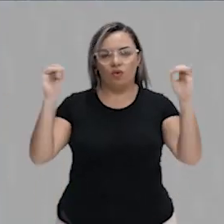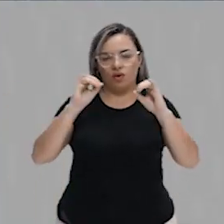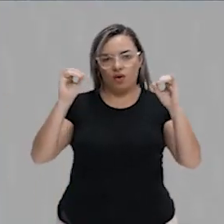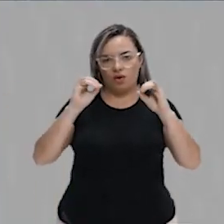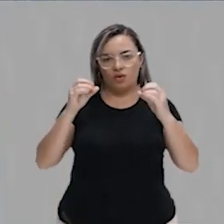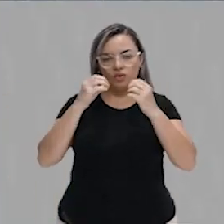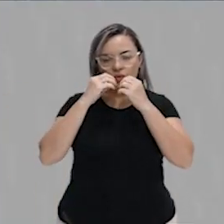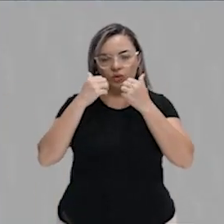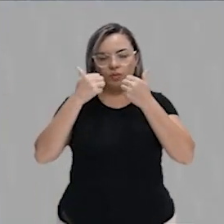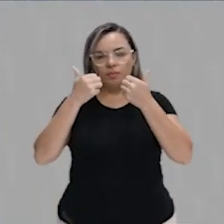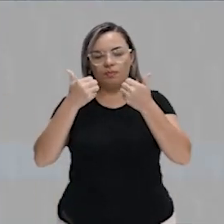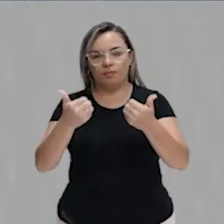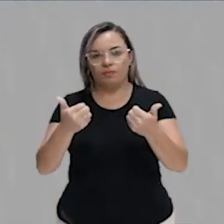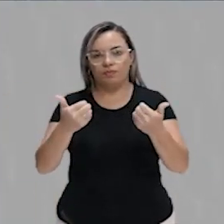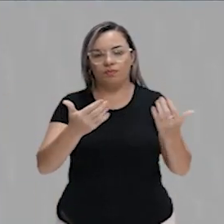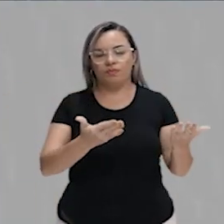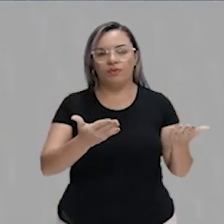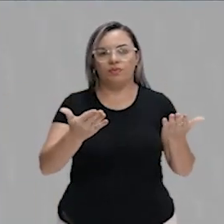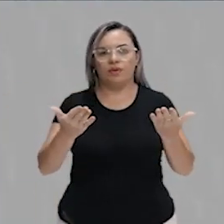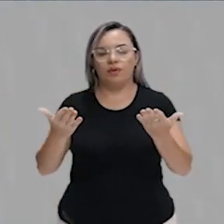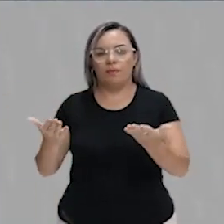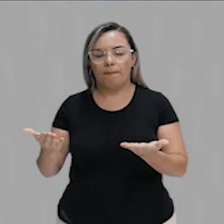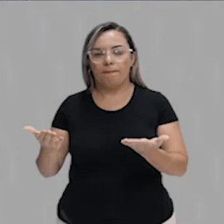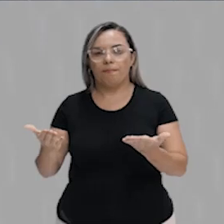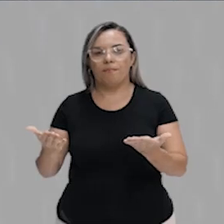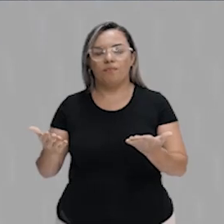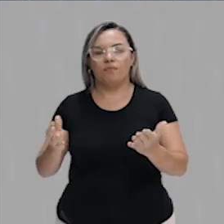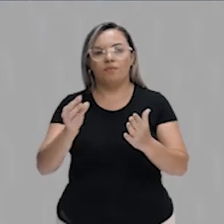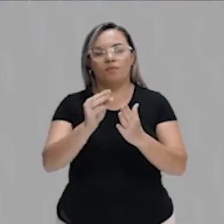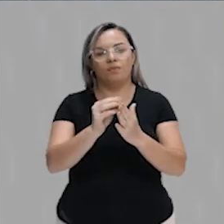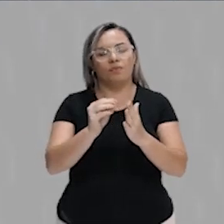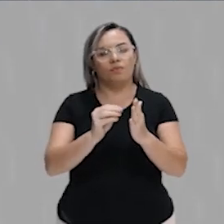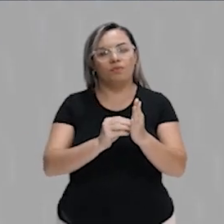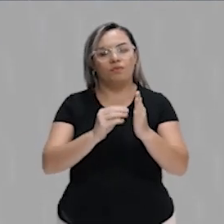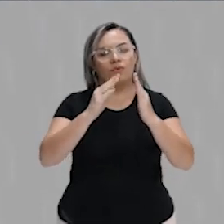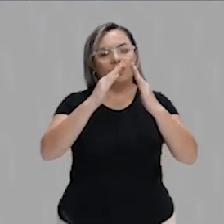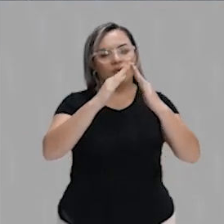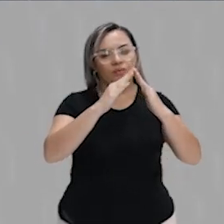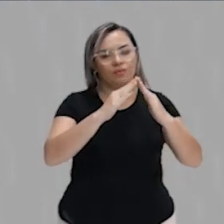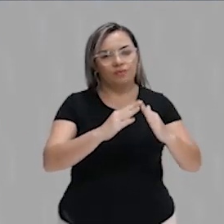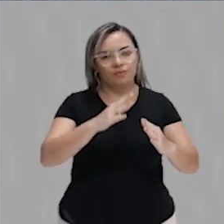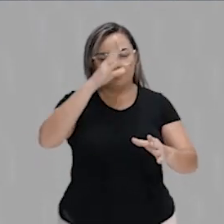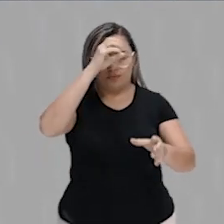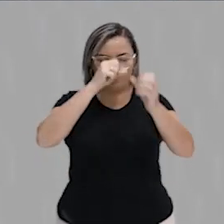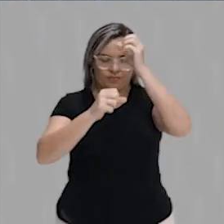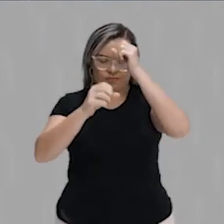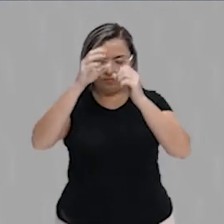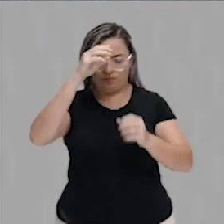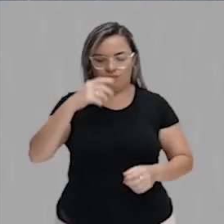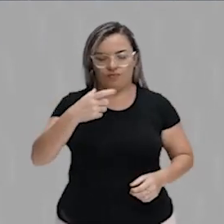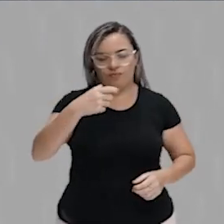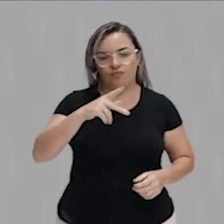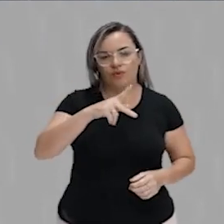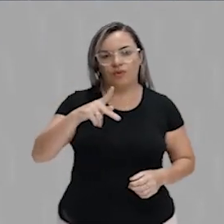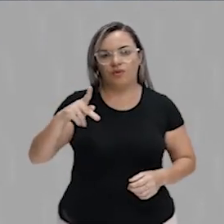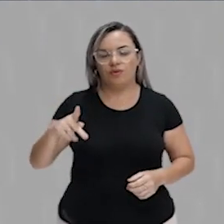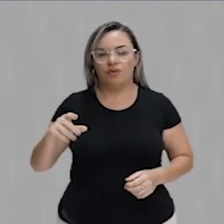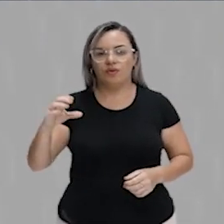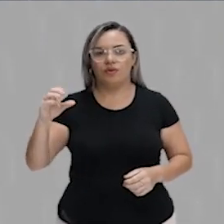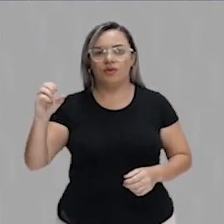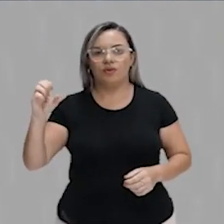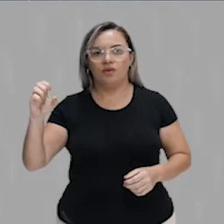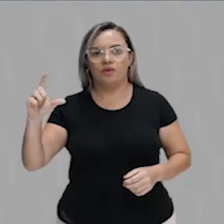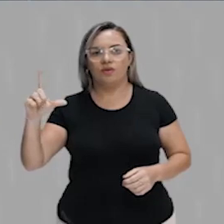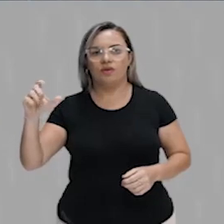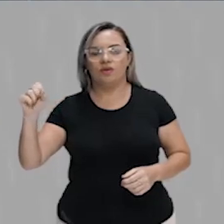Olá pessoal, tudo bem com vocês? Sejam bem-vindos a mais uma aula do Fica em Casa Aprendendo. Eu sou o professor Celso Ramos, o seu professor de Biologia.